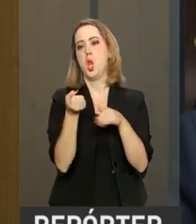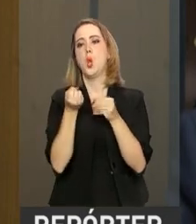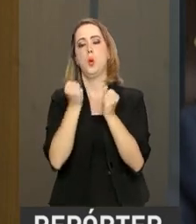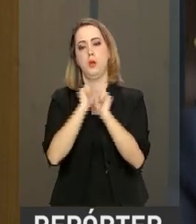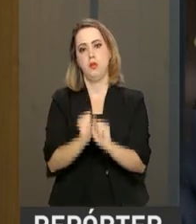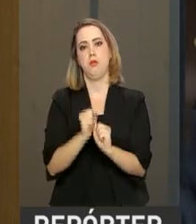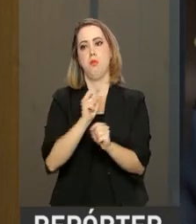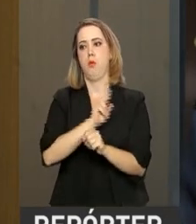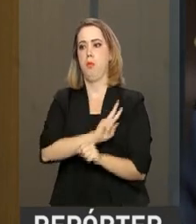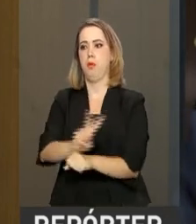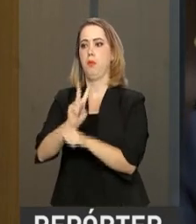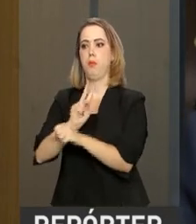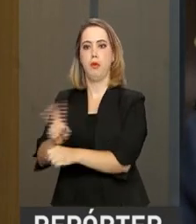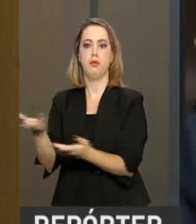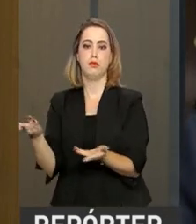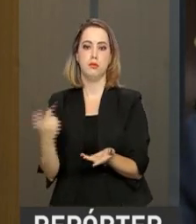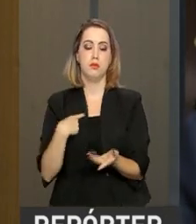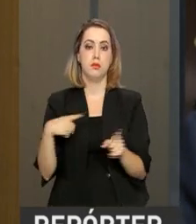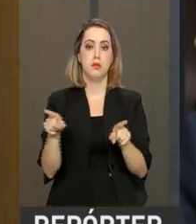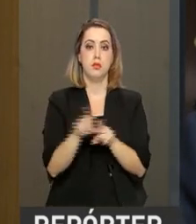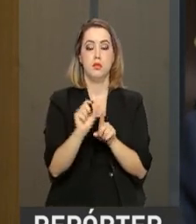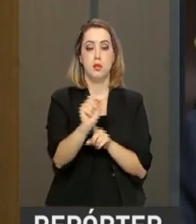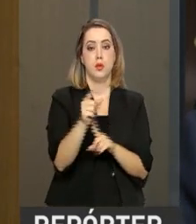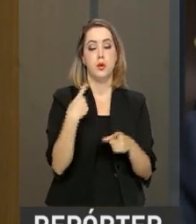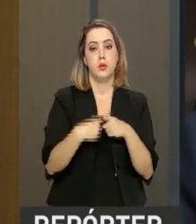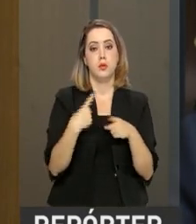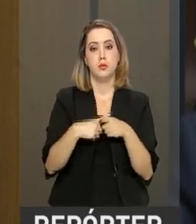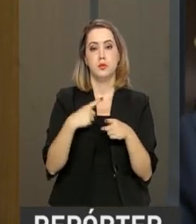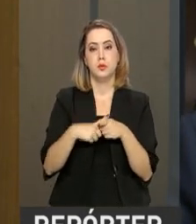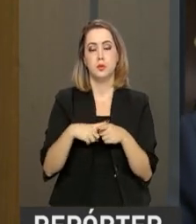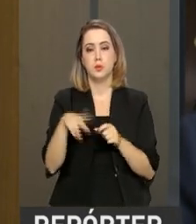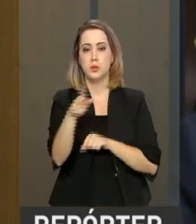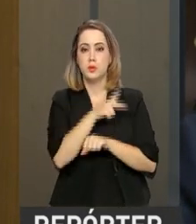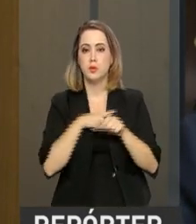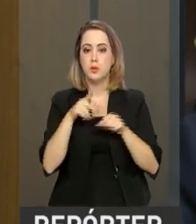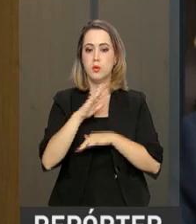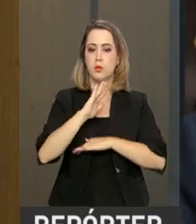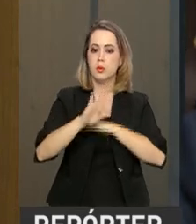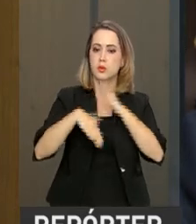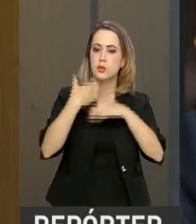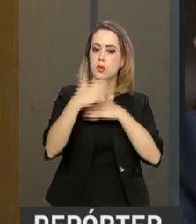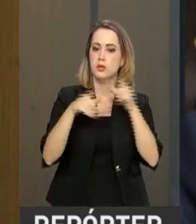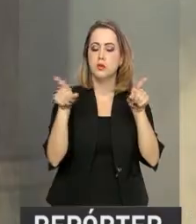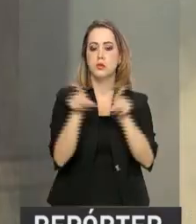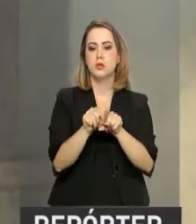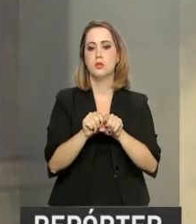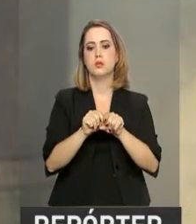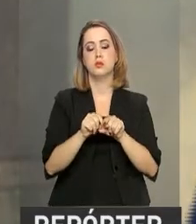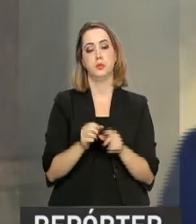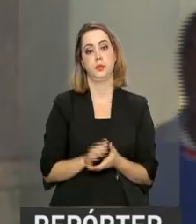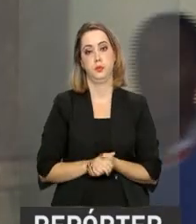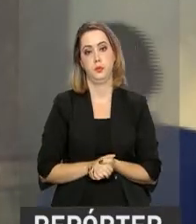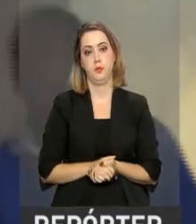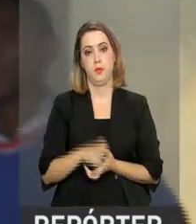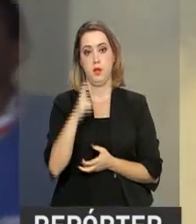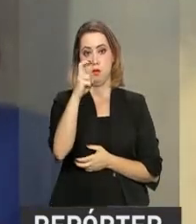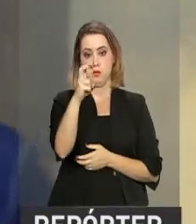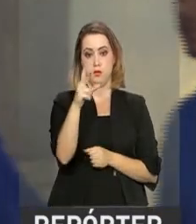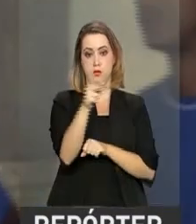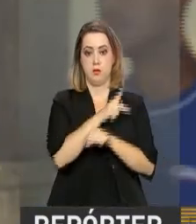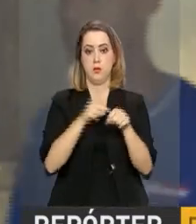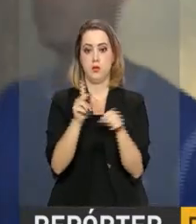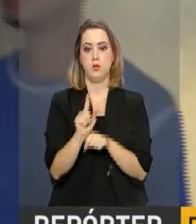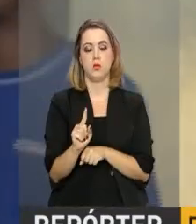do banco europeu porque os principais países ainda estão crescendo a taxas baixas são cinco países que